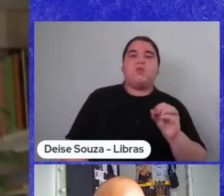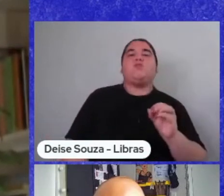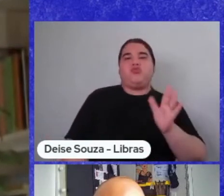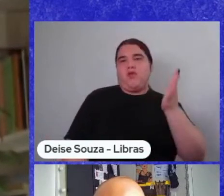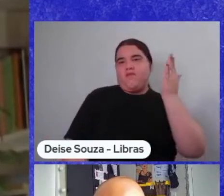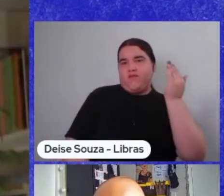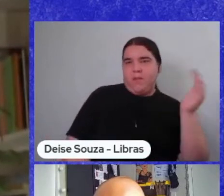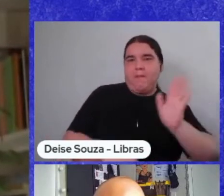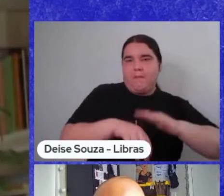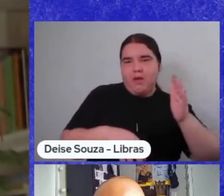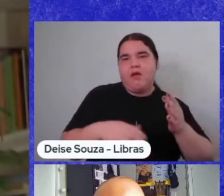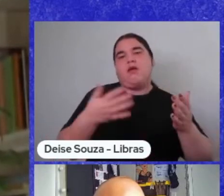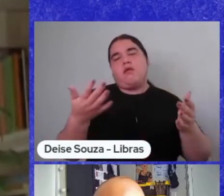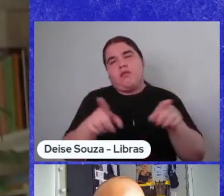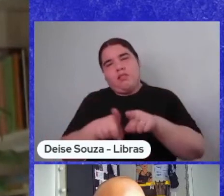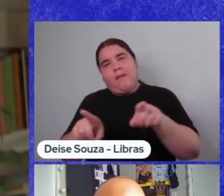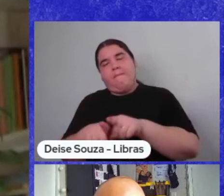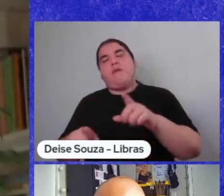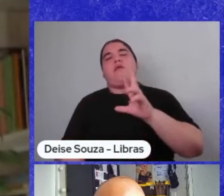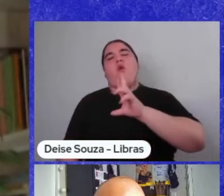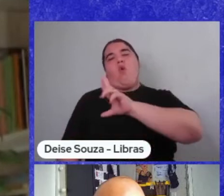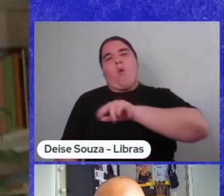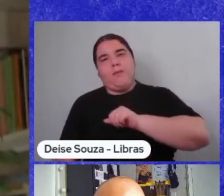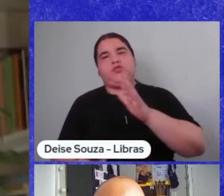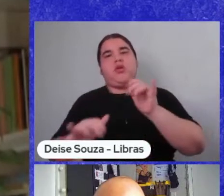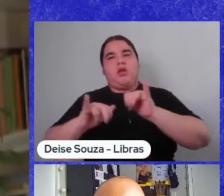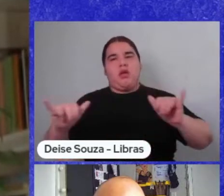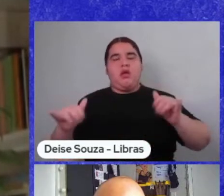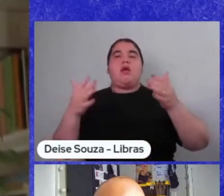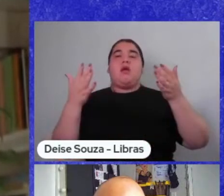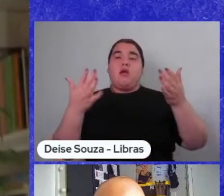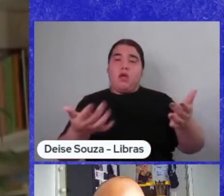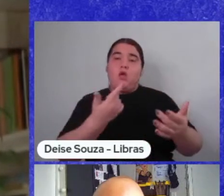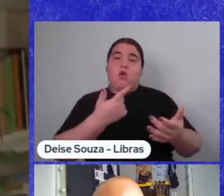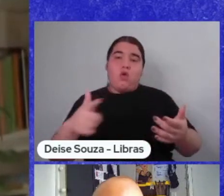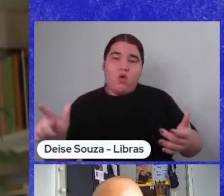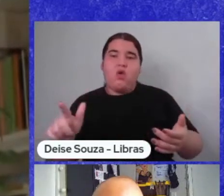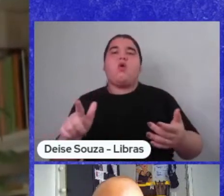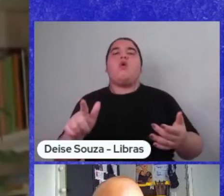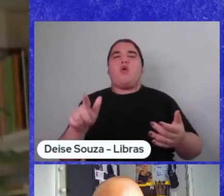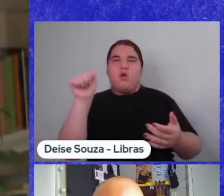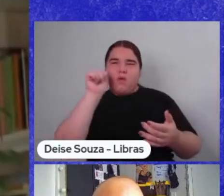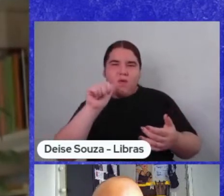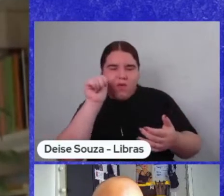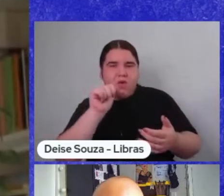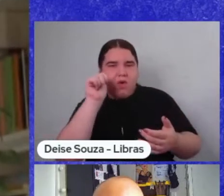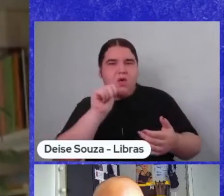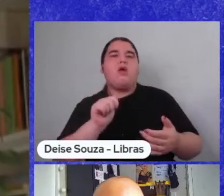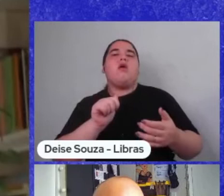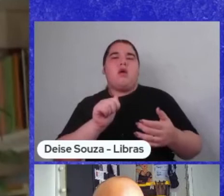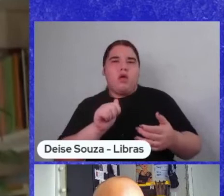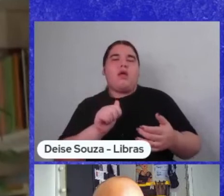inclusive, na Lei Aldir Blanc, que contribuiu para muitos projetos. A gente já está começando a ver